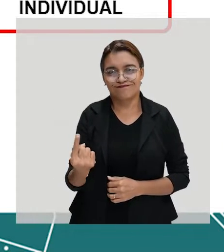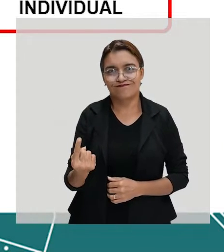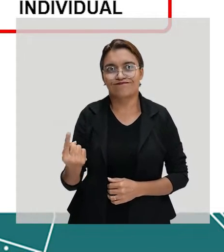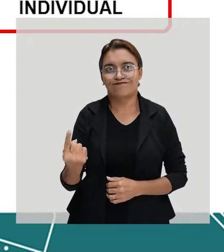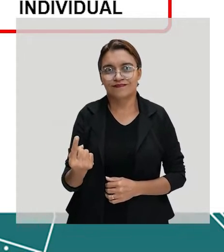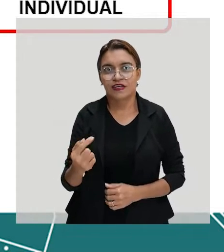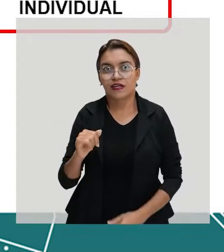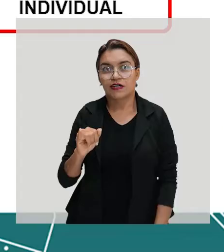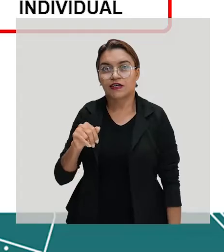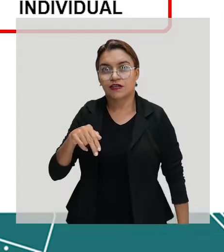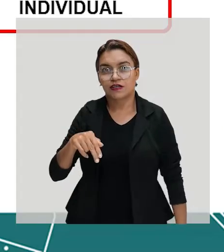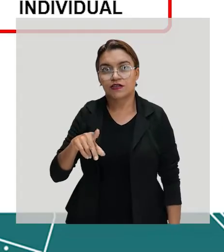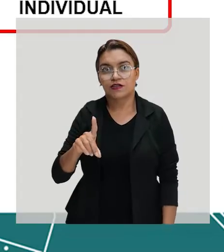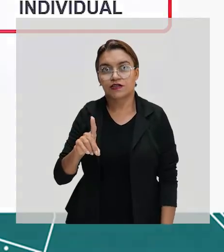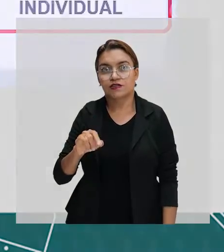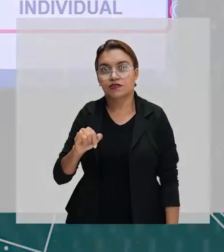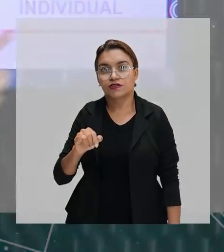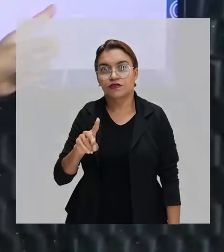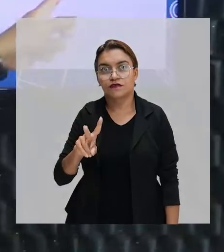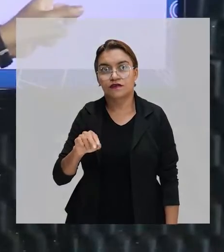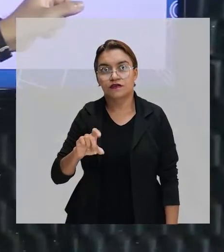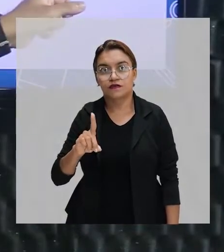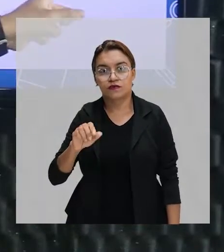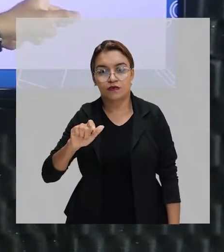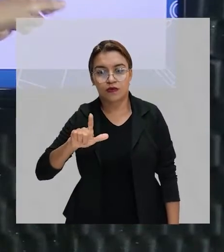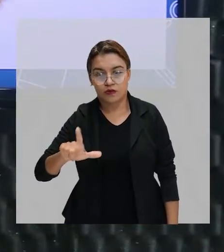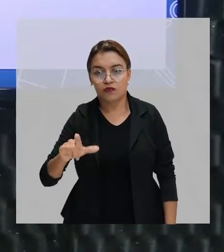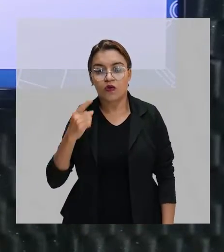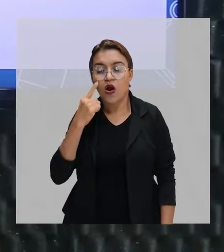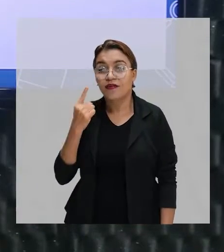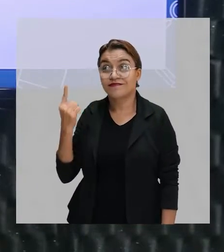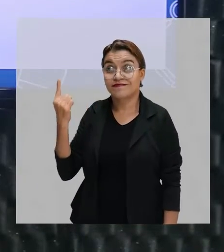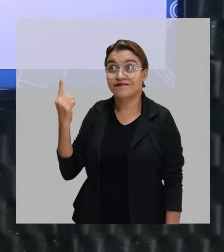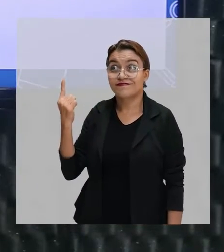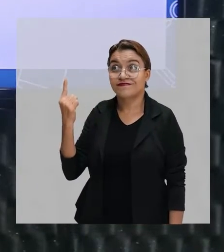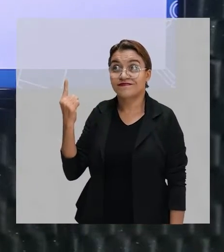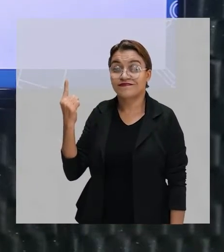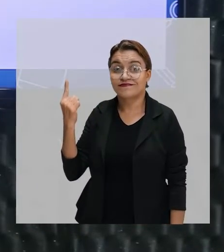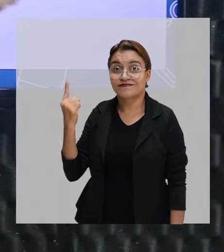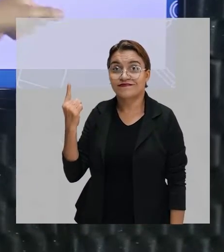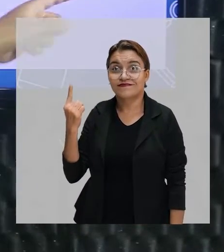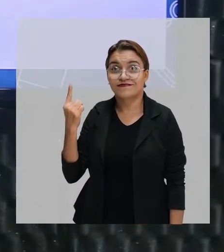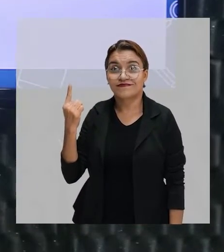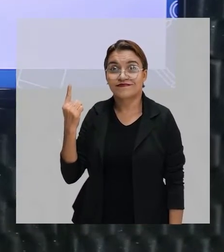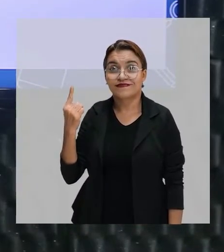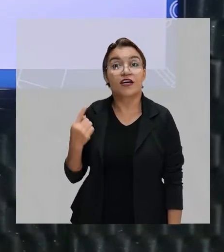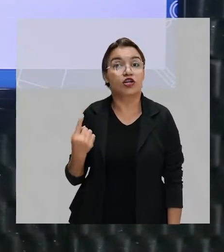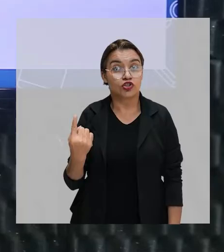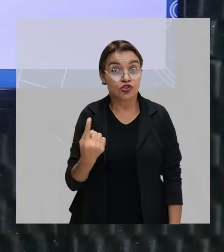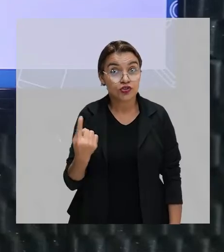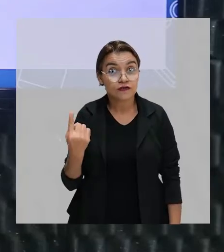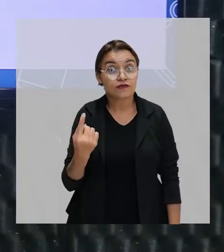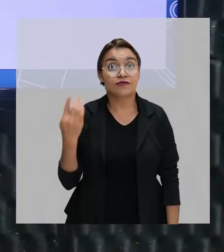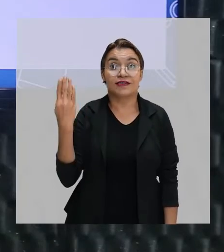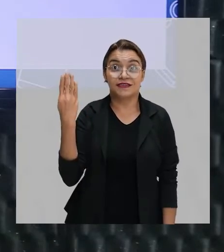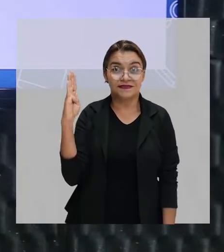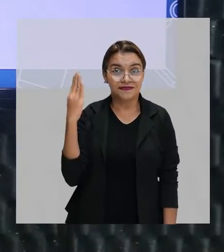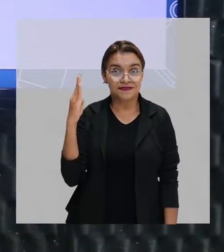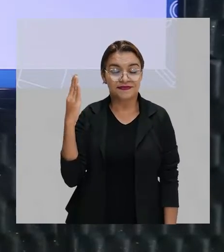e ele é individual Eu sabia que individual individualidade biológica